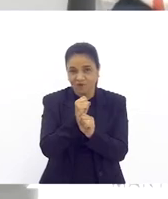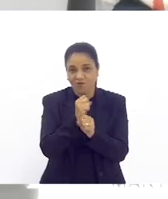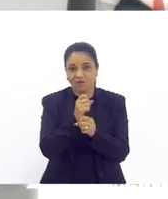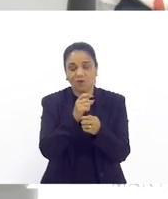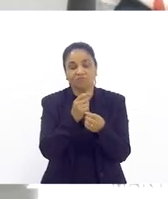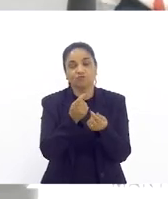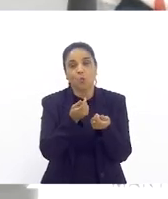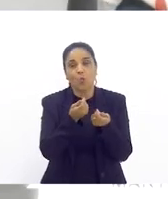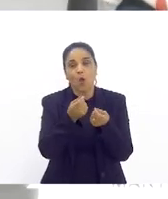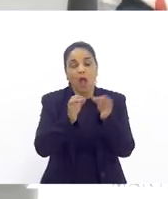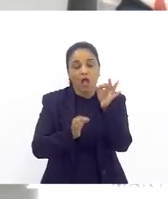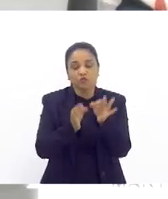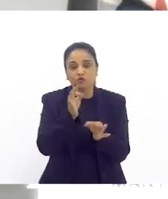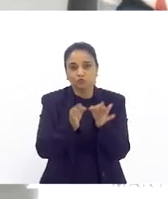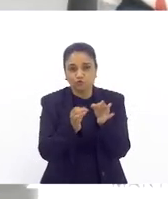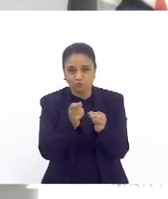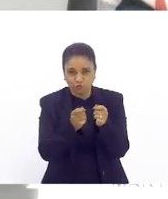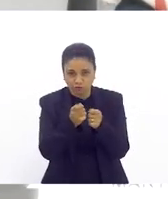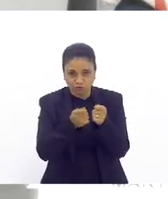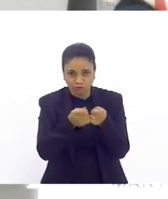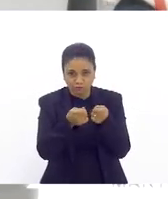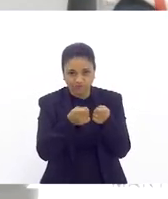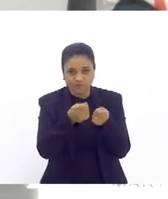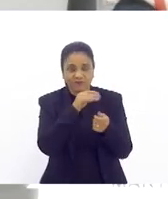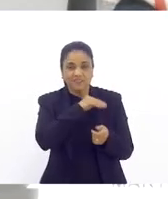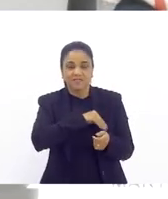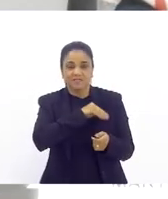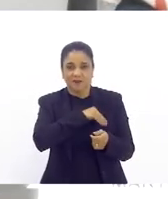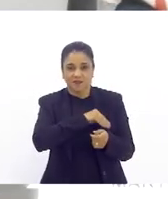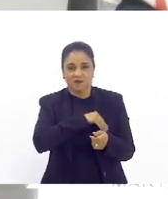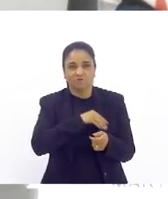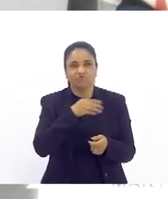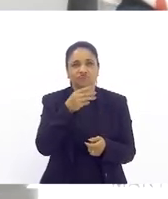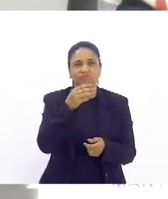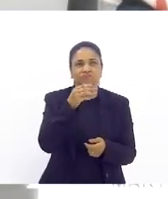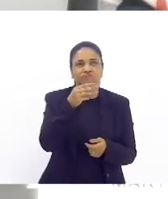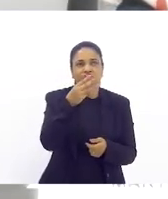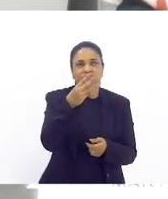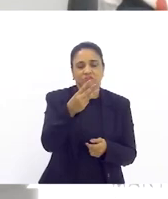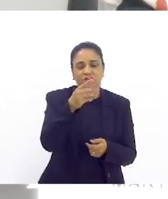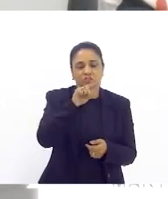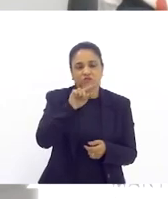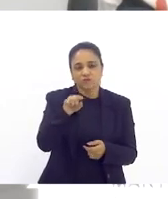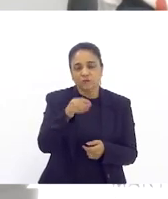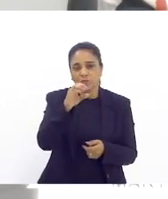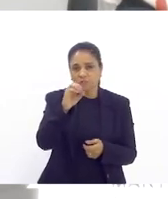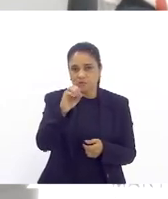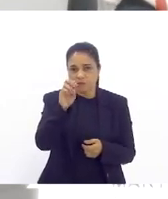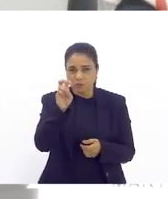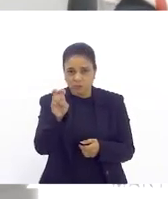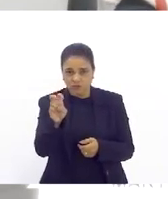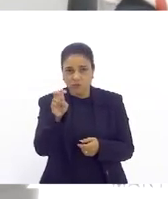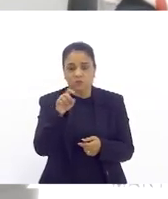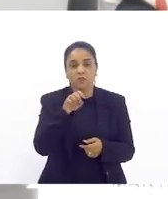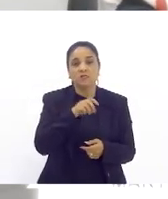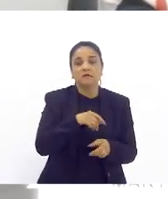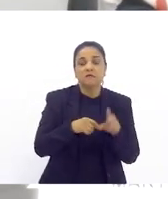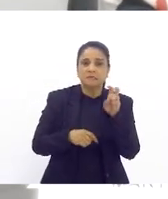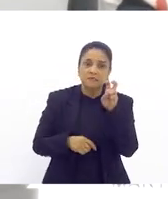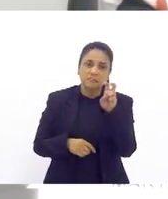processamento pressiano 13,05 Janeiro 2022 5.9